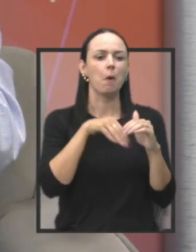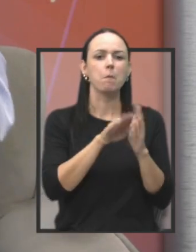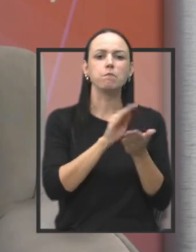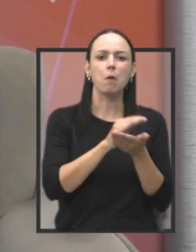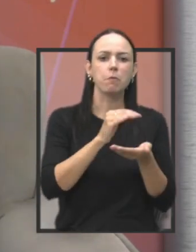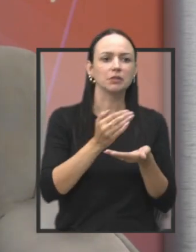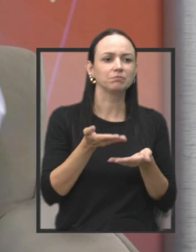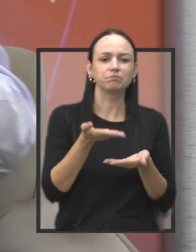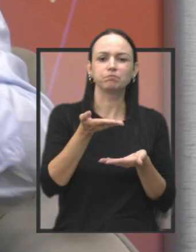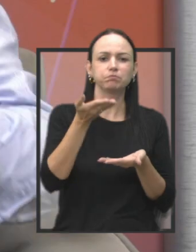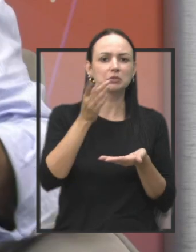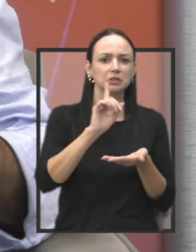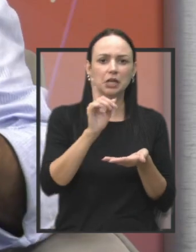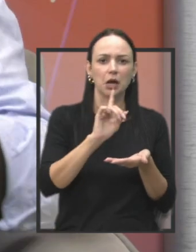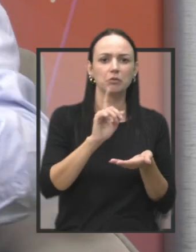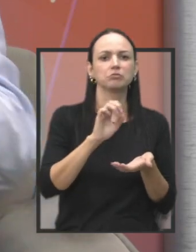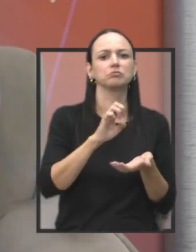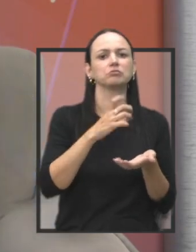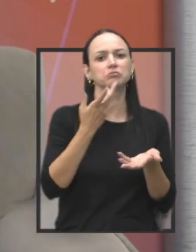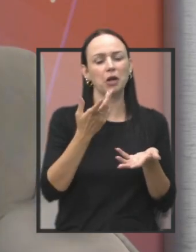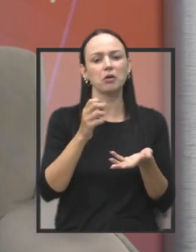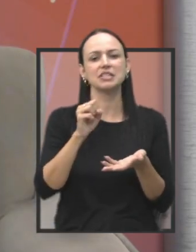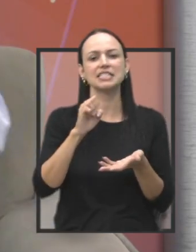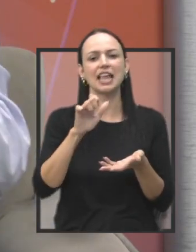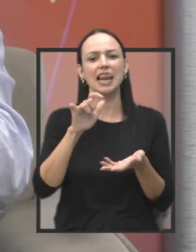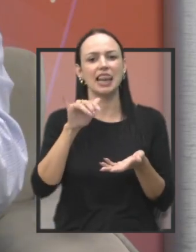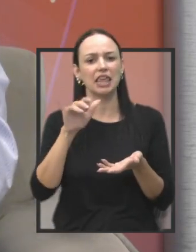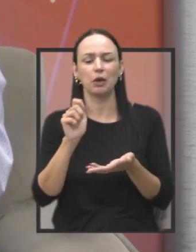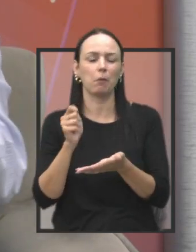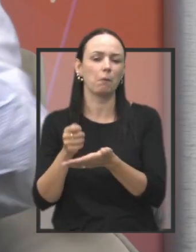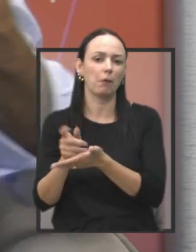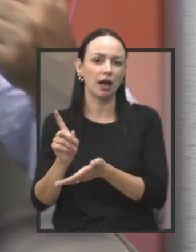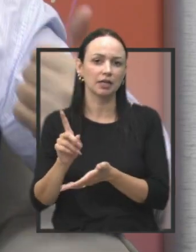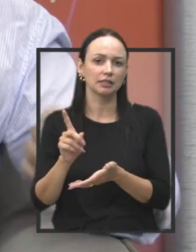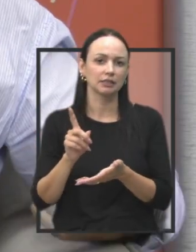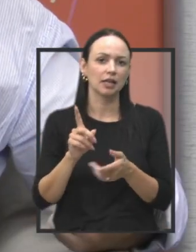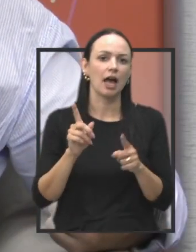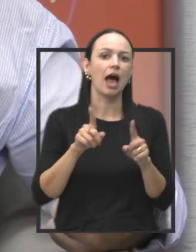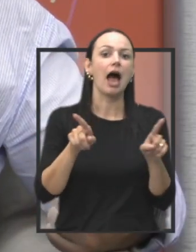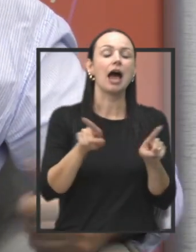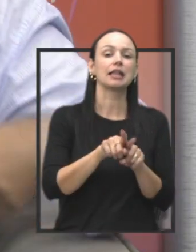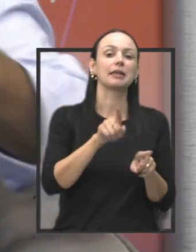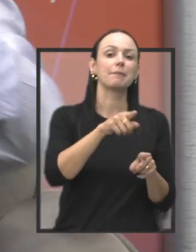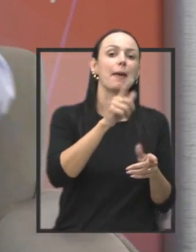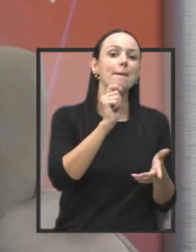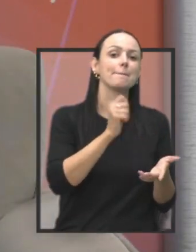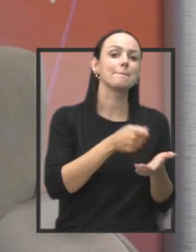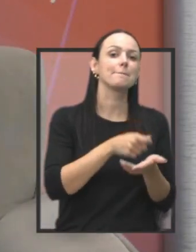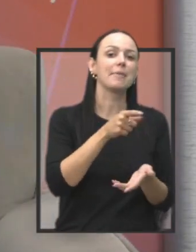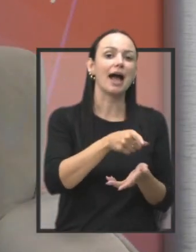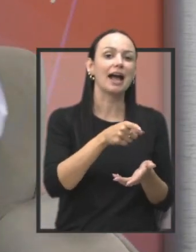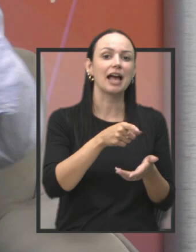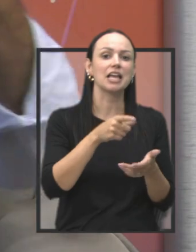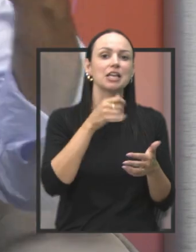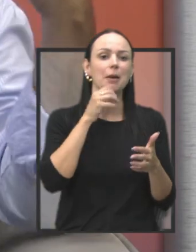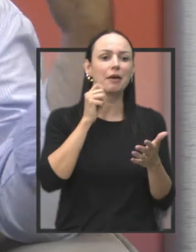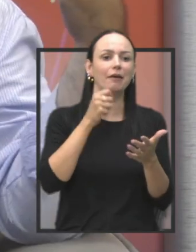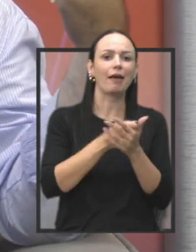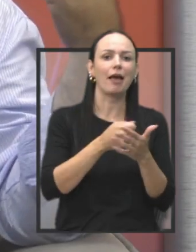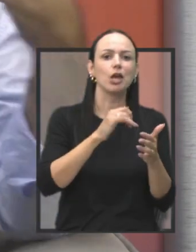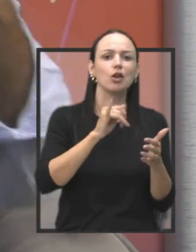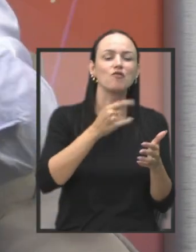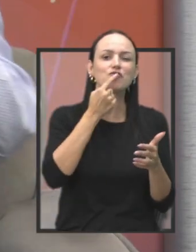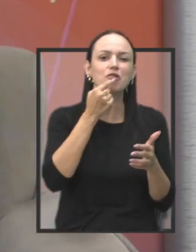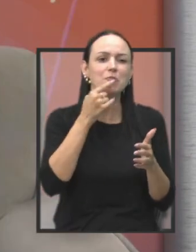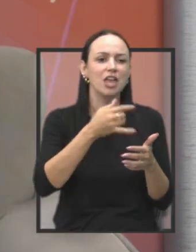poupança, não vai render aquilo que a Selic está pagando. Então compensa, agora, não compensa entrar no cheque especial para pagar à vista e ficar